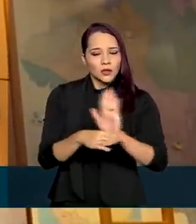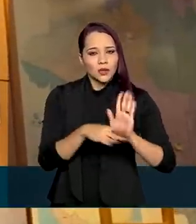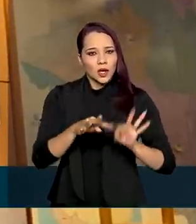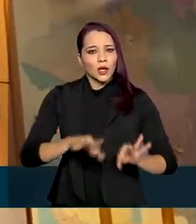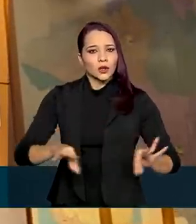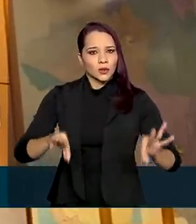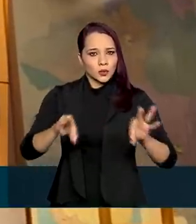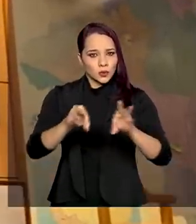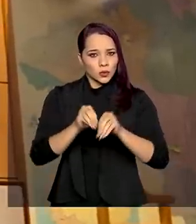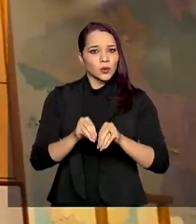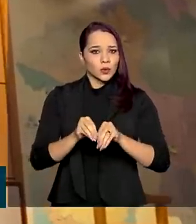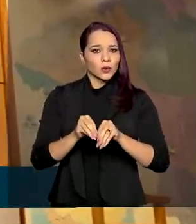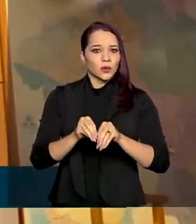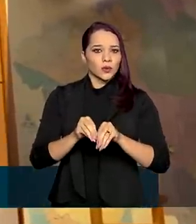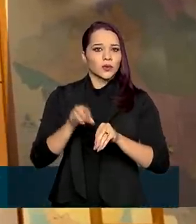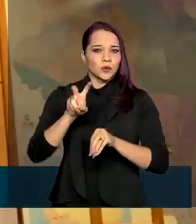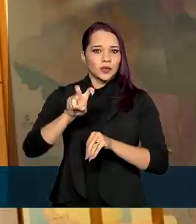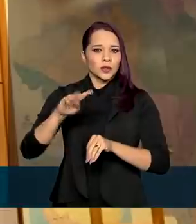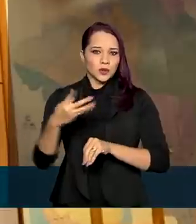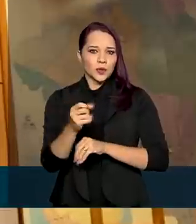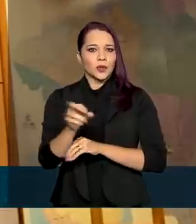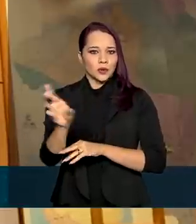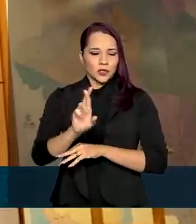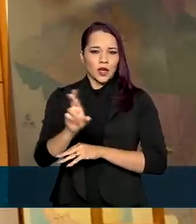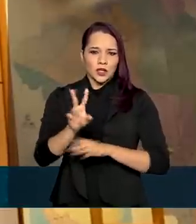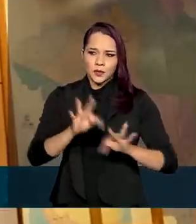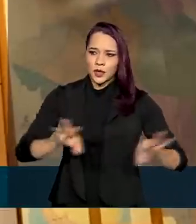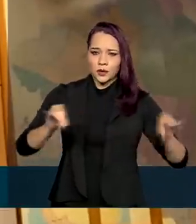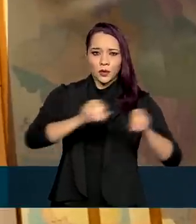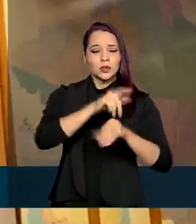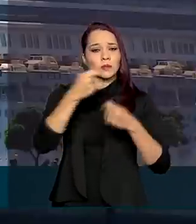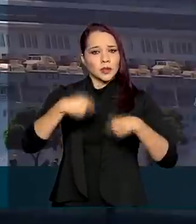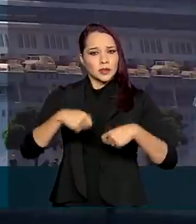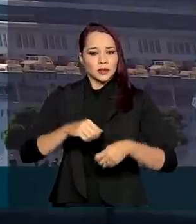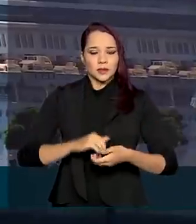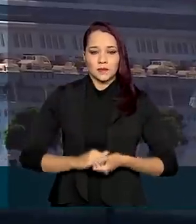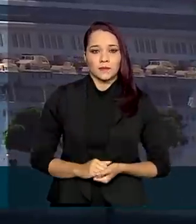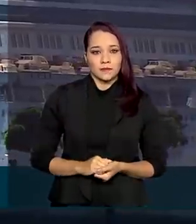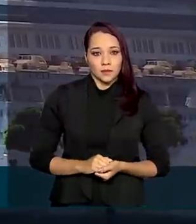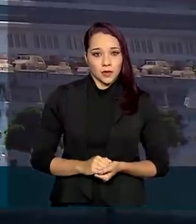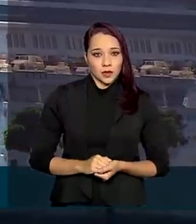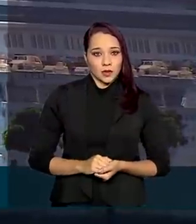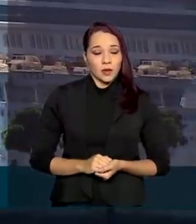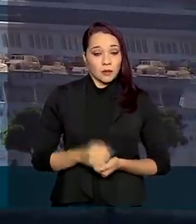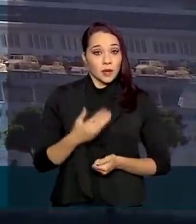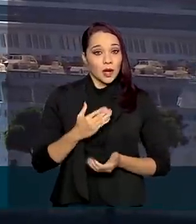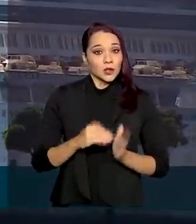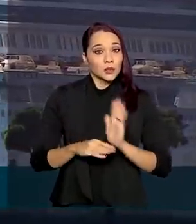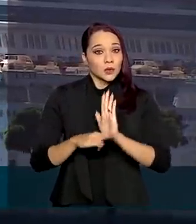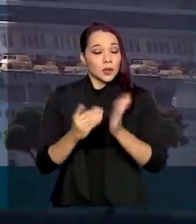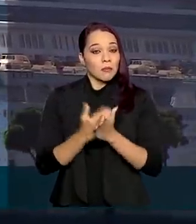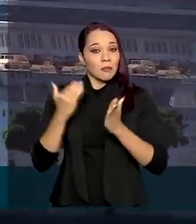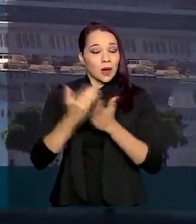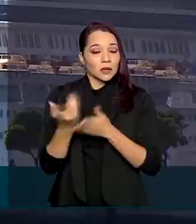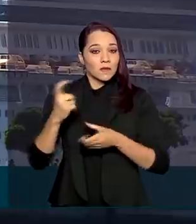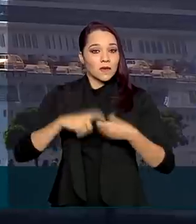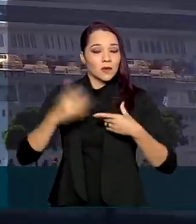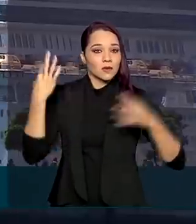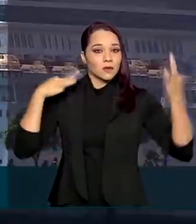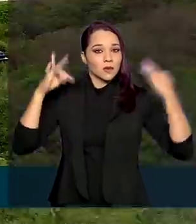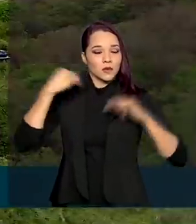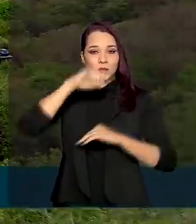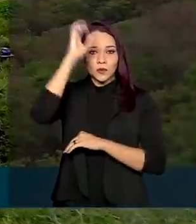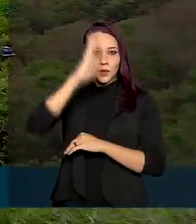escoar a totalidade dos 5 bilhões de reais para todos aqueles que precisam. Para contribuir ainda mais com a retomada do turismo